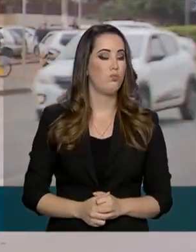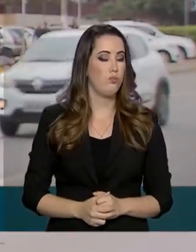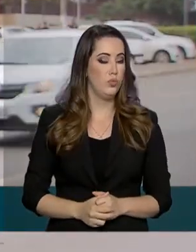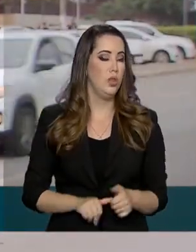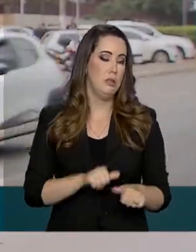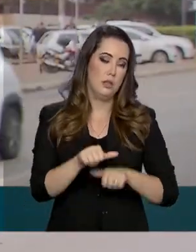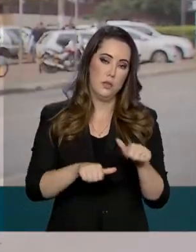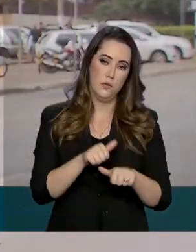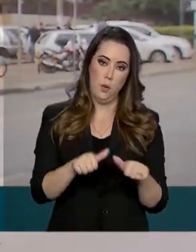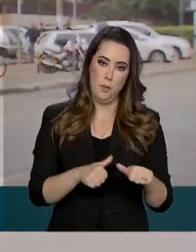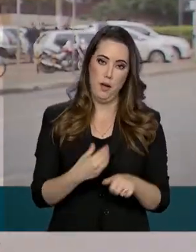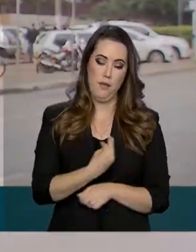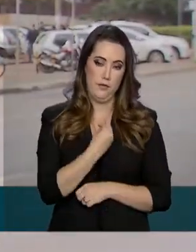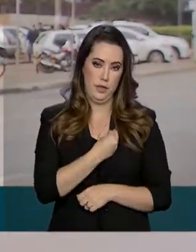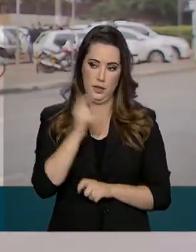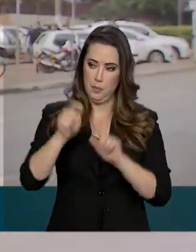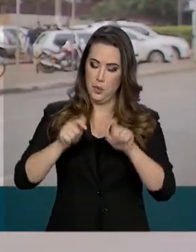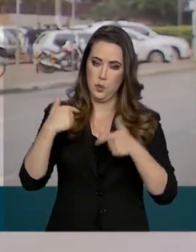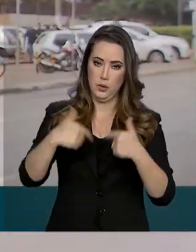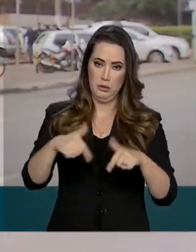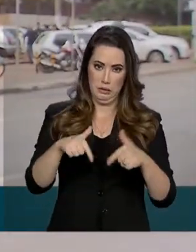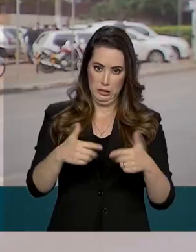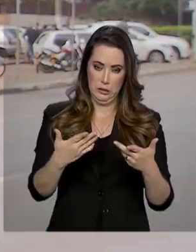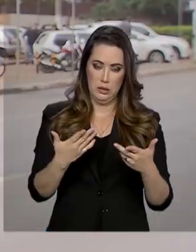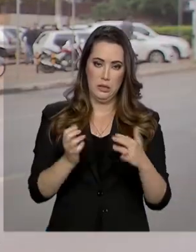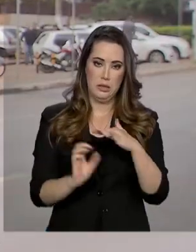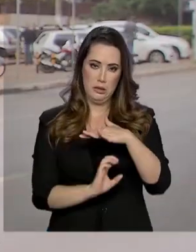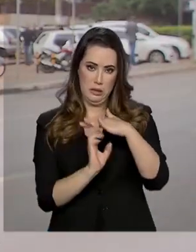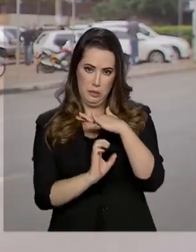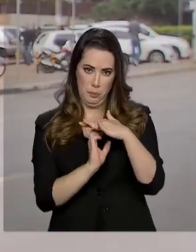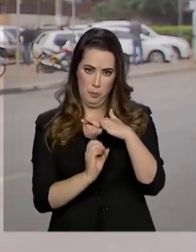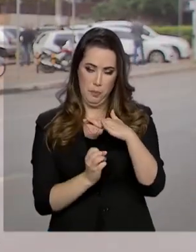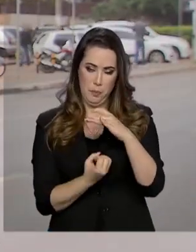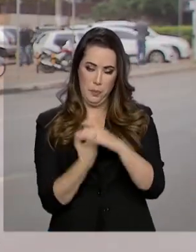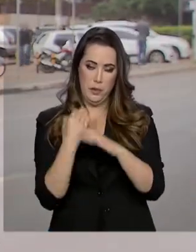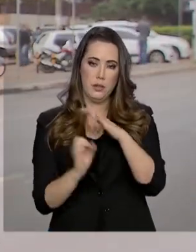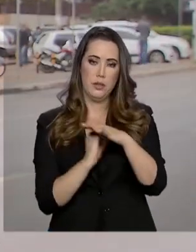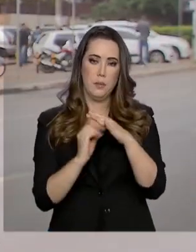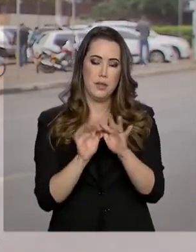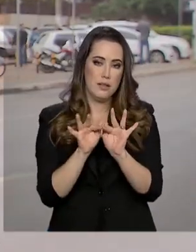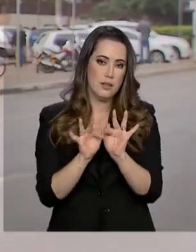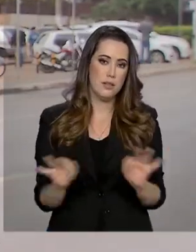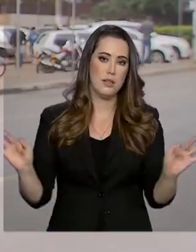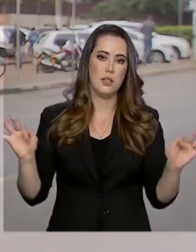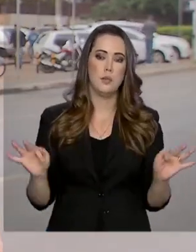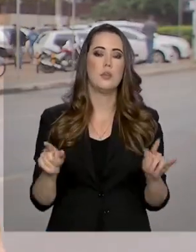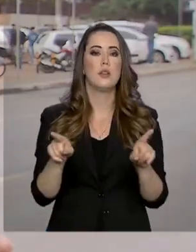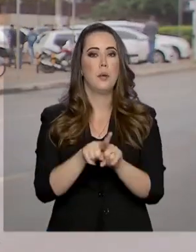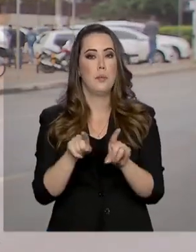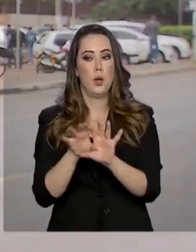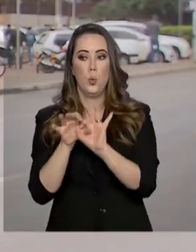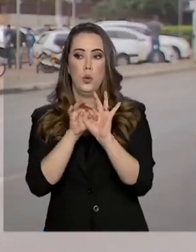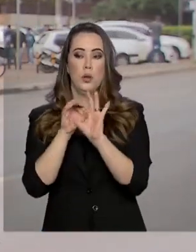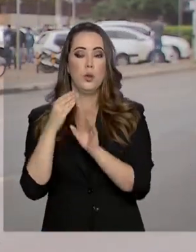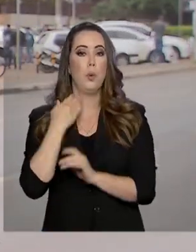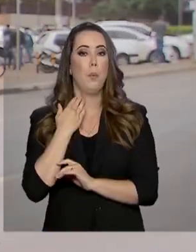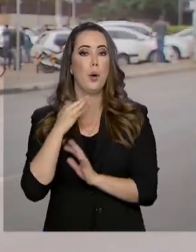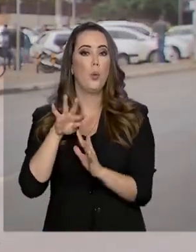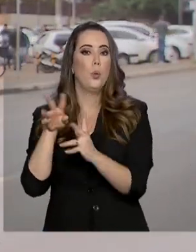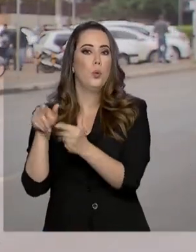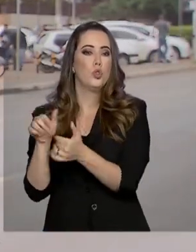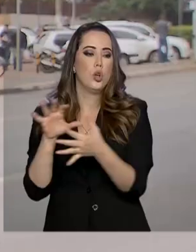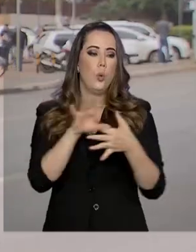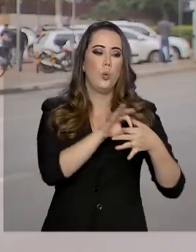mais simples, a Secretaria-Geral trabalha com o Banco Mundial na análise de indicadores para medidas que melhorem o ambiente de